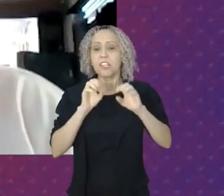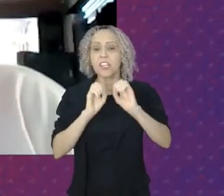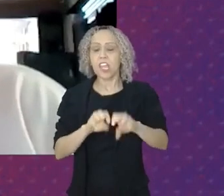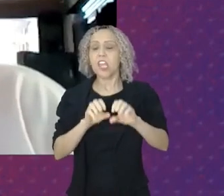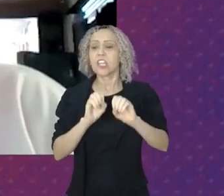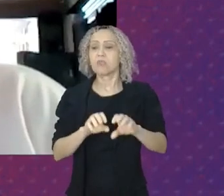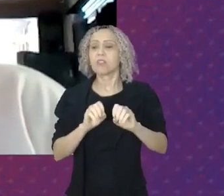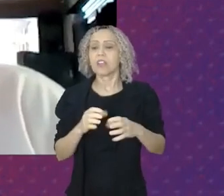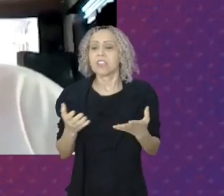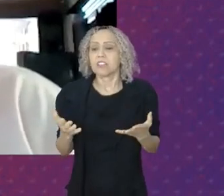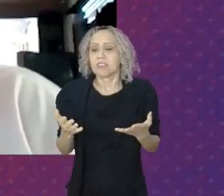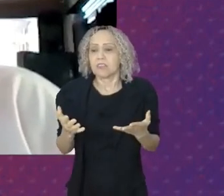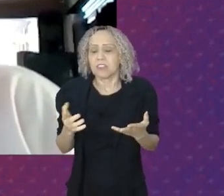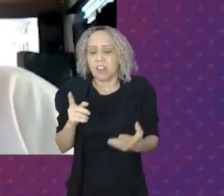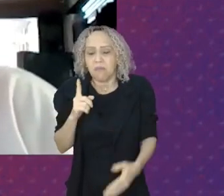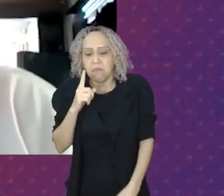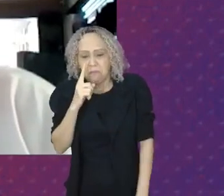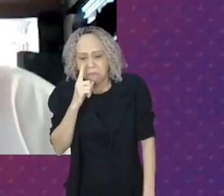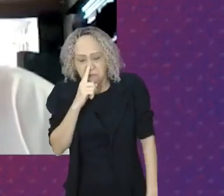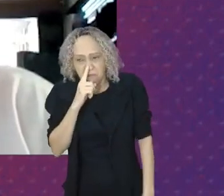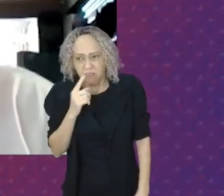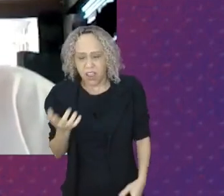combater a tão fadada